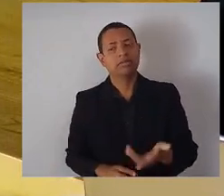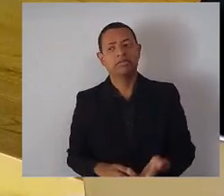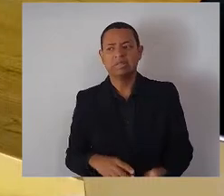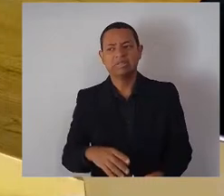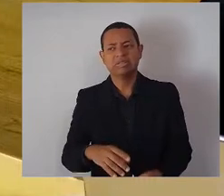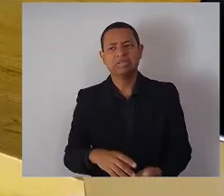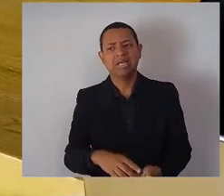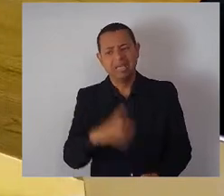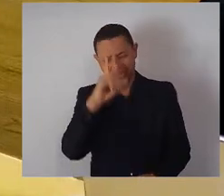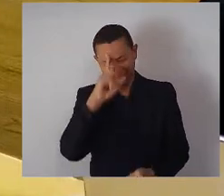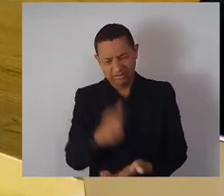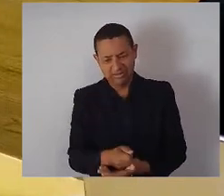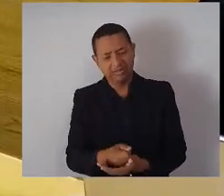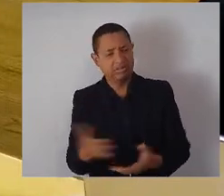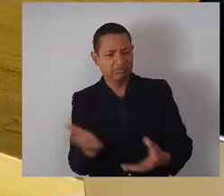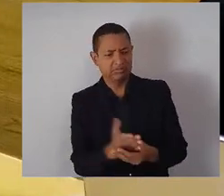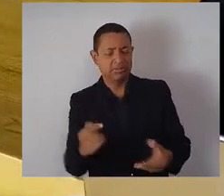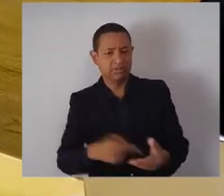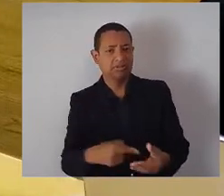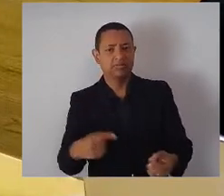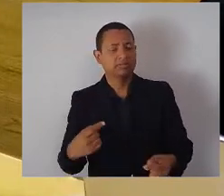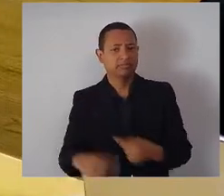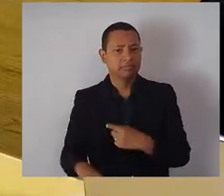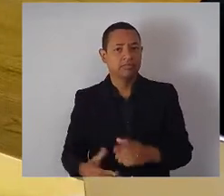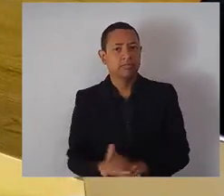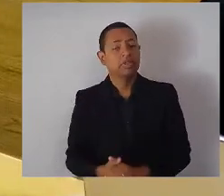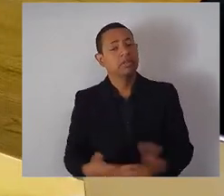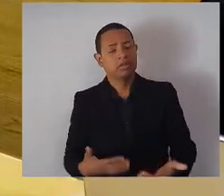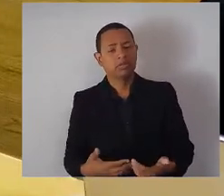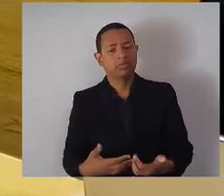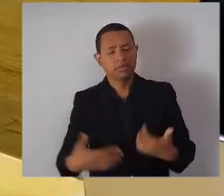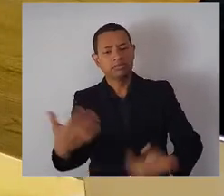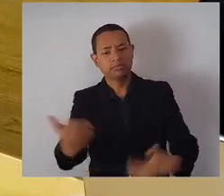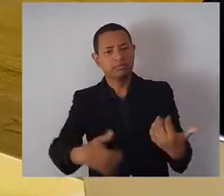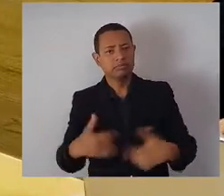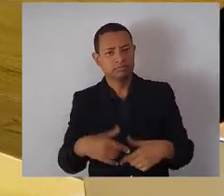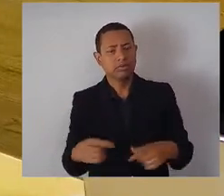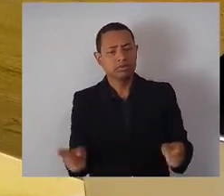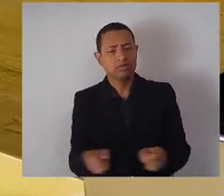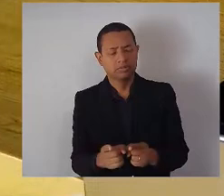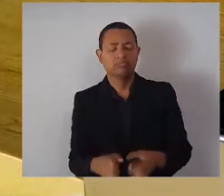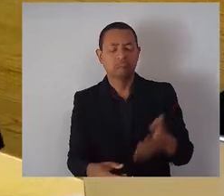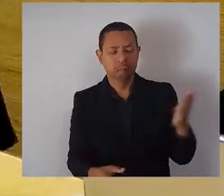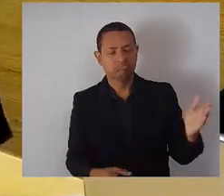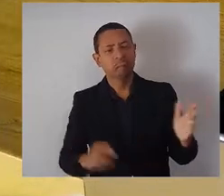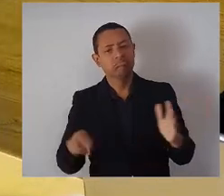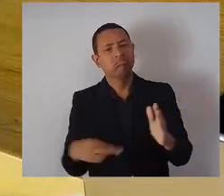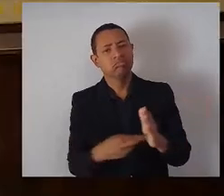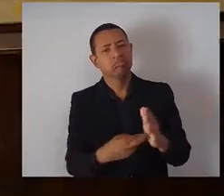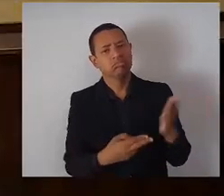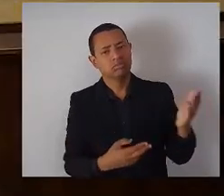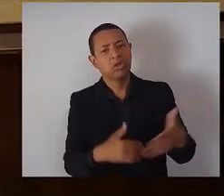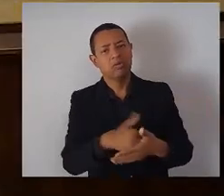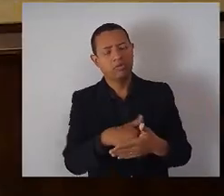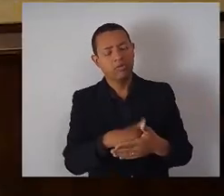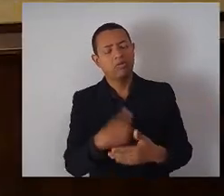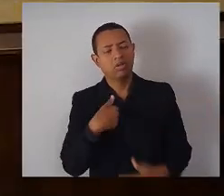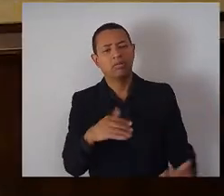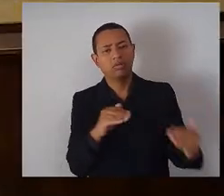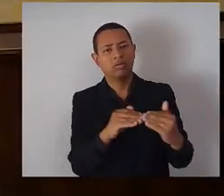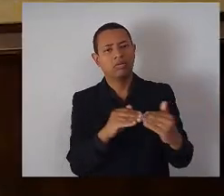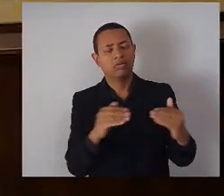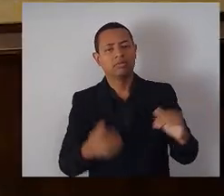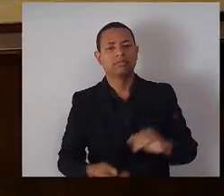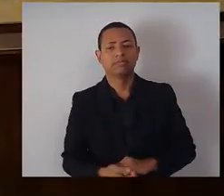processo, não importa para o deslinde. Portanto, presidente, com essas breves considerações, acompanho integralmente o voto do relator. Pois